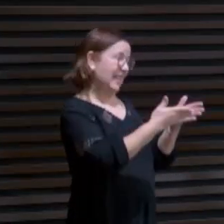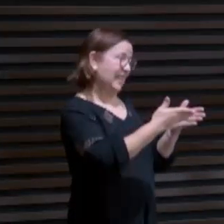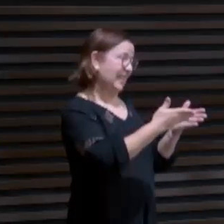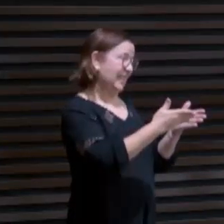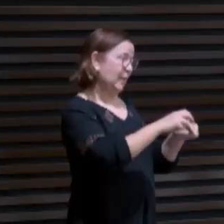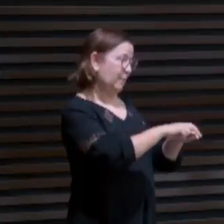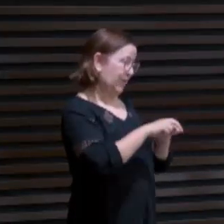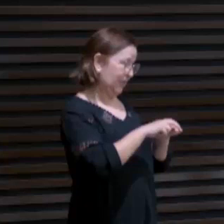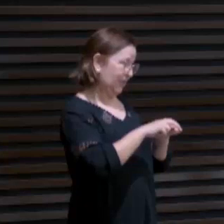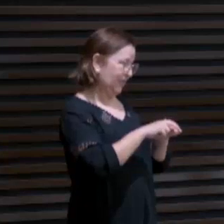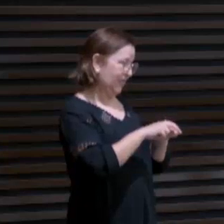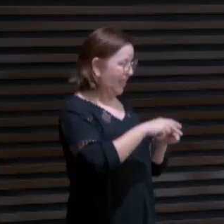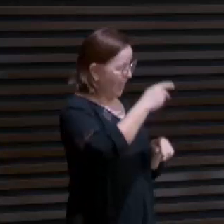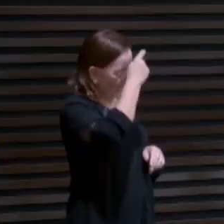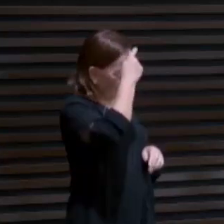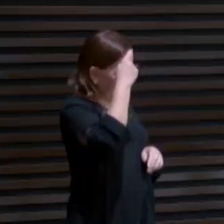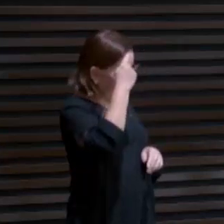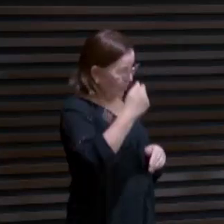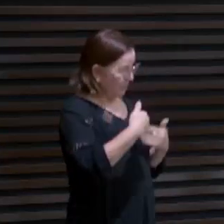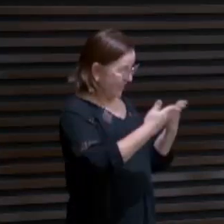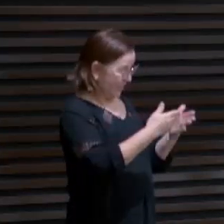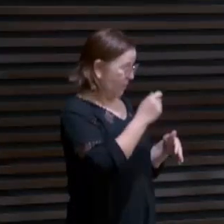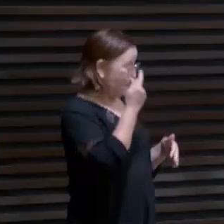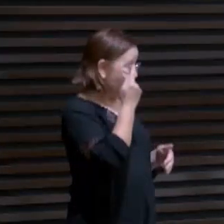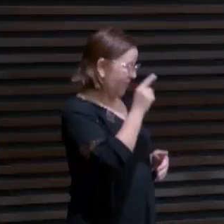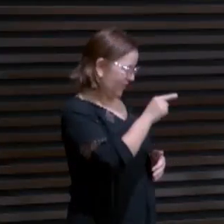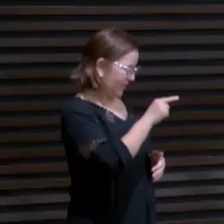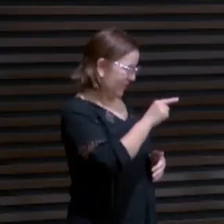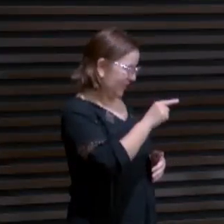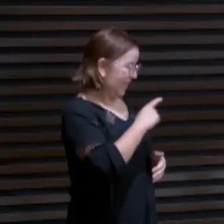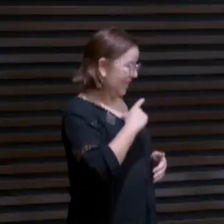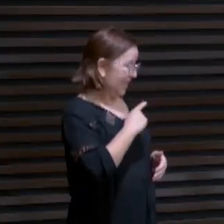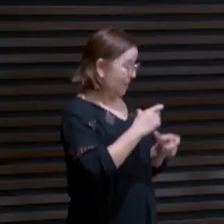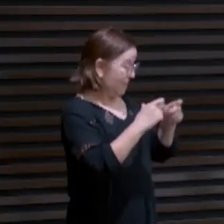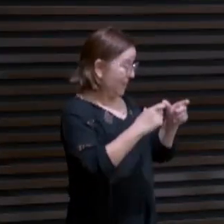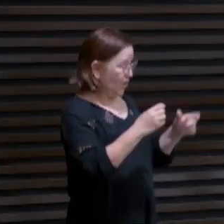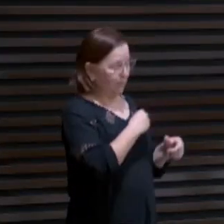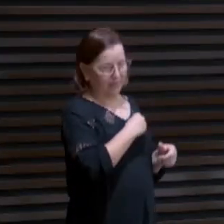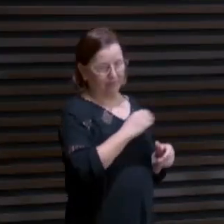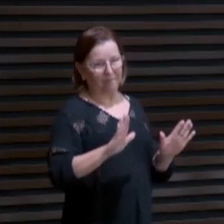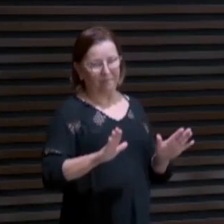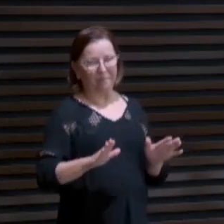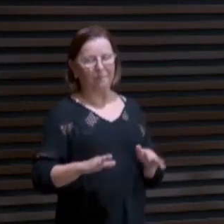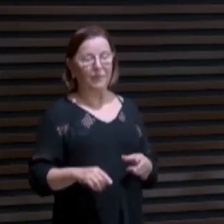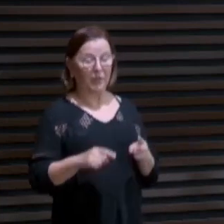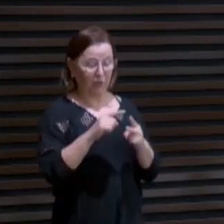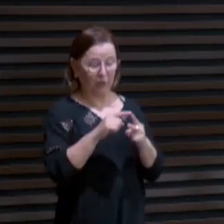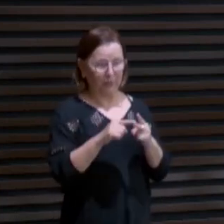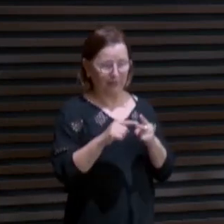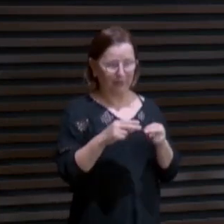me entregou a ti, maior pecado tem. Aqui nós temos duas coisas muito interessantes.